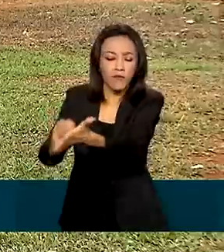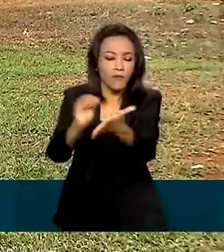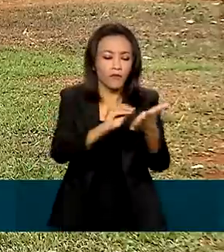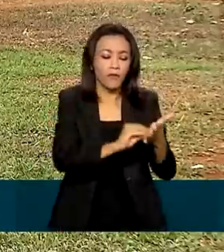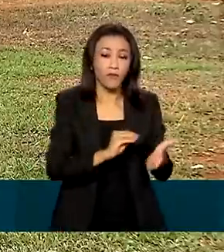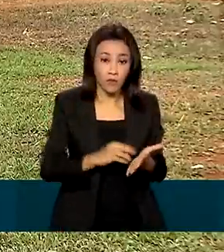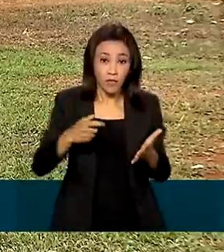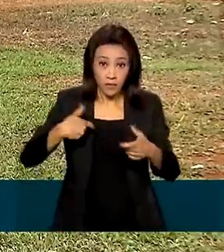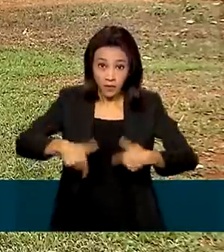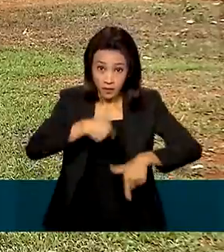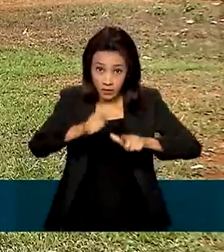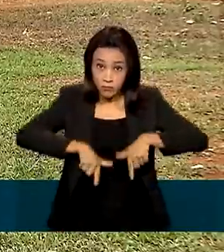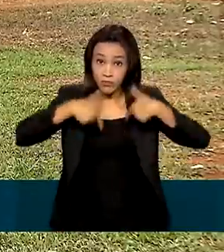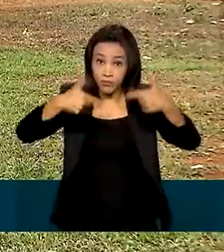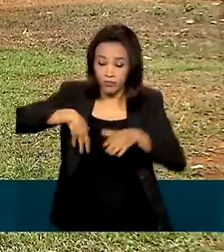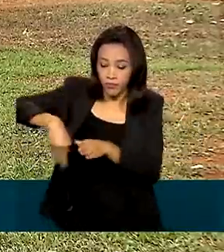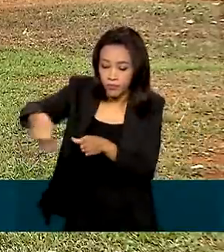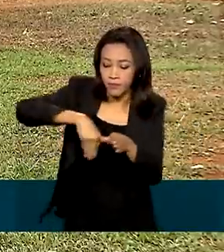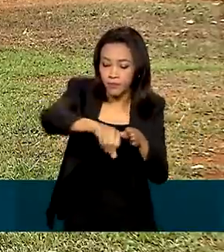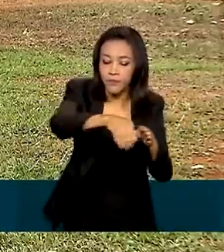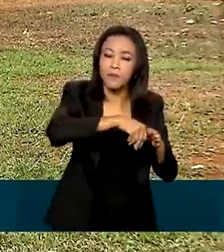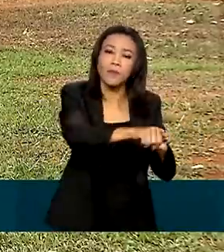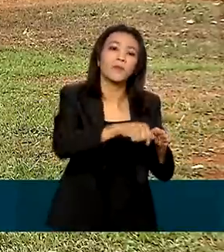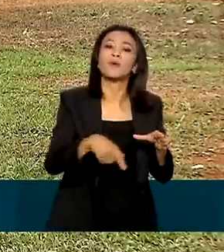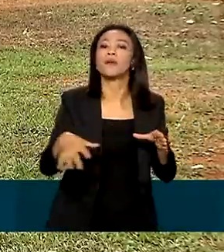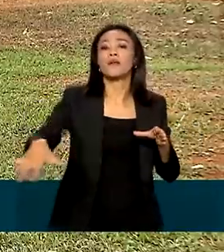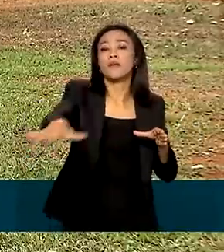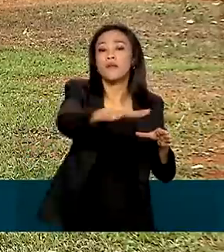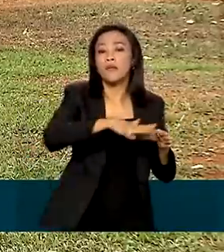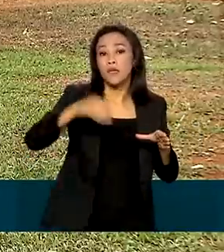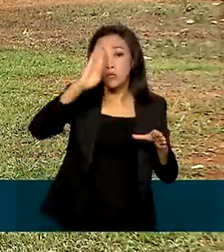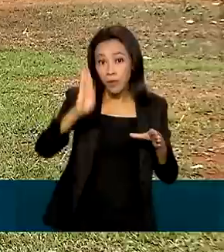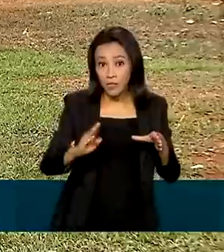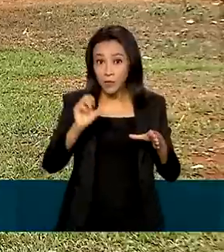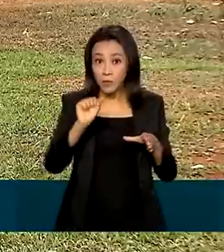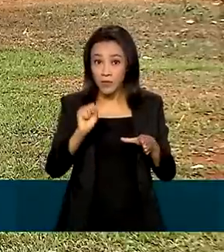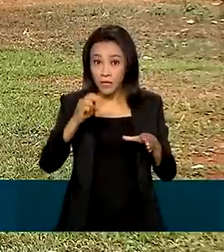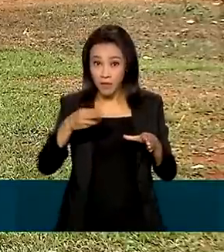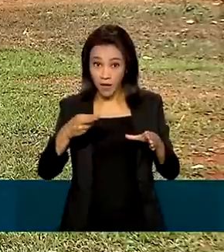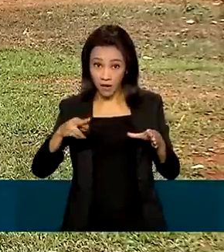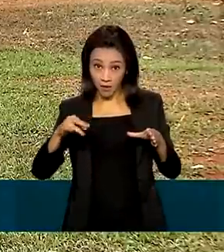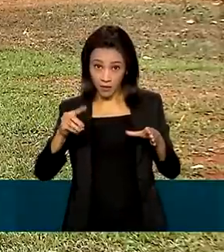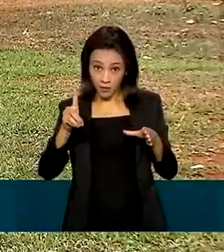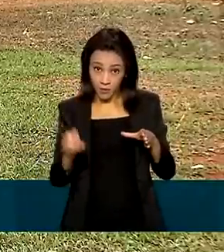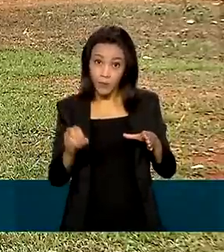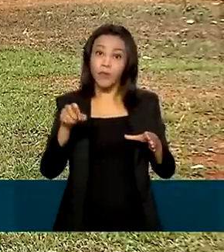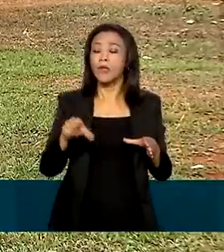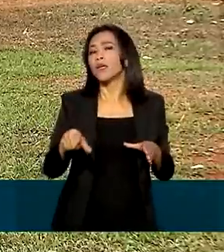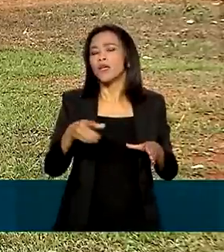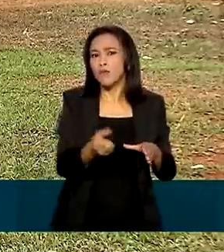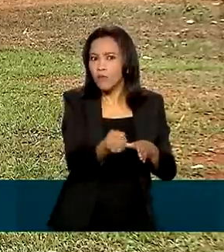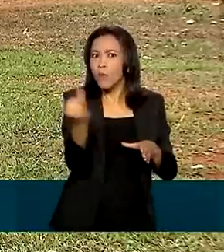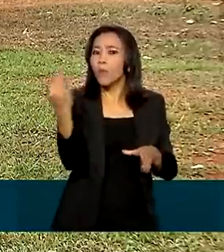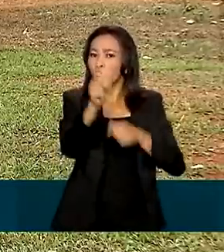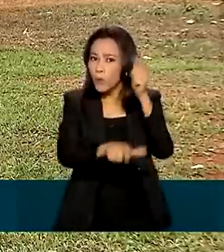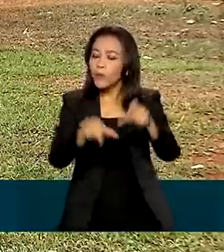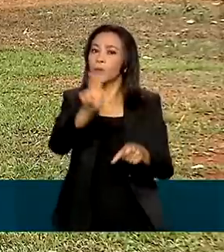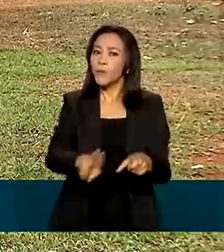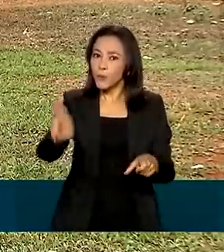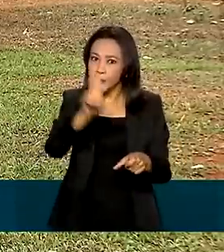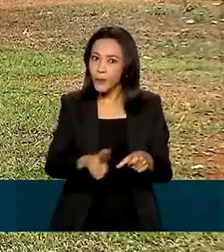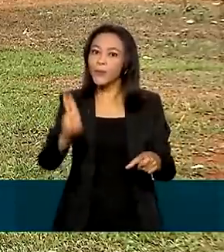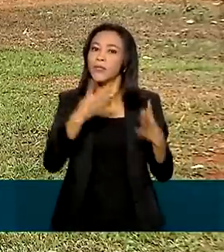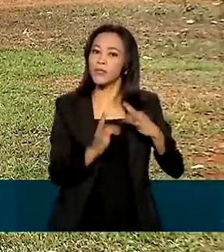brasileiro e já chegou a 31 mil pequenos e médios produtores de frutas da região e muitos utilizam as ferramentas